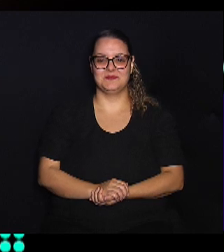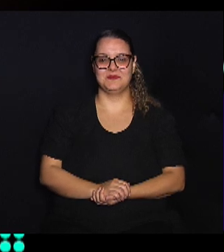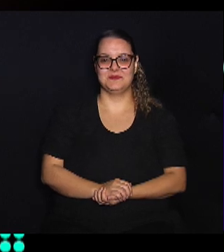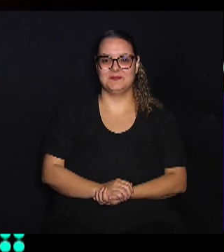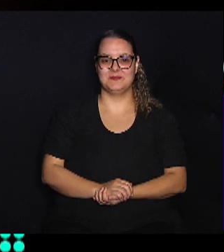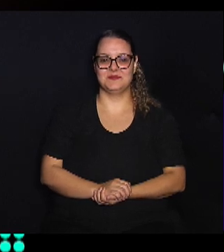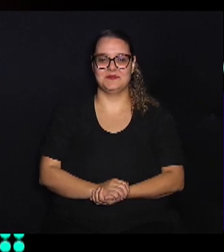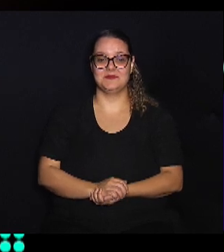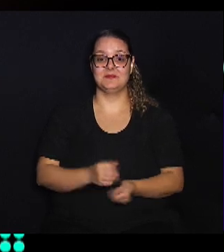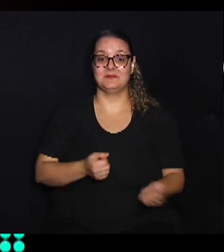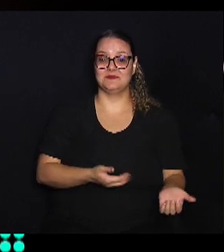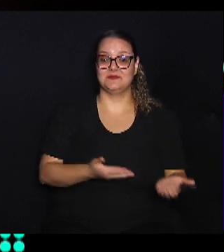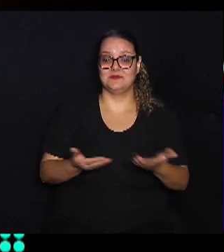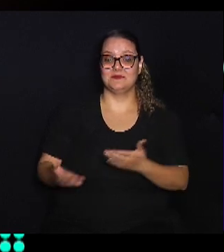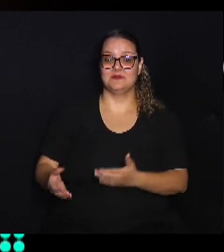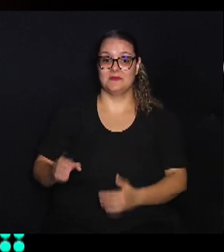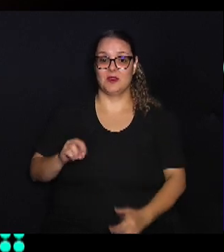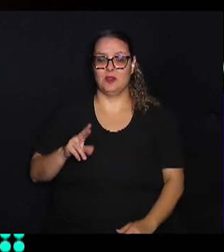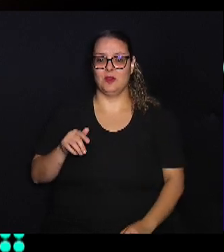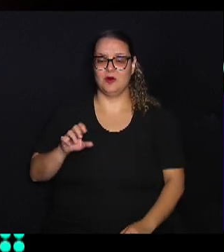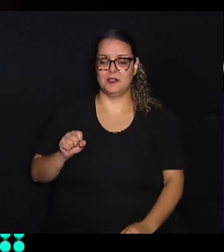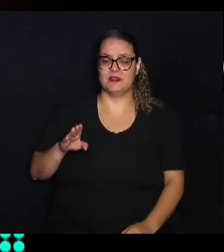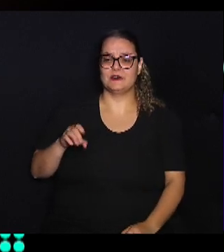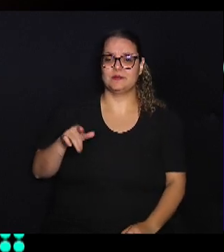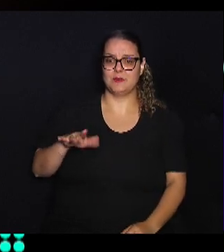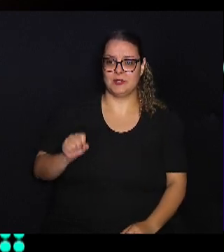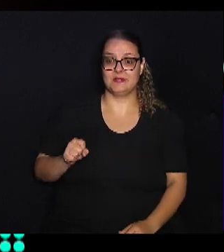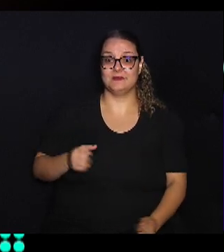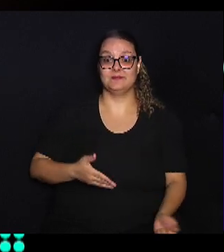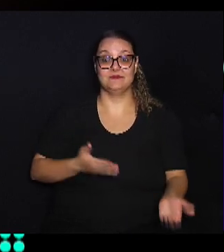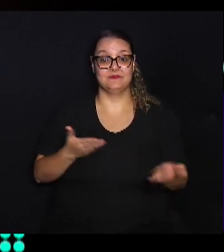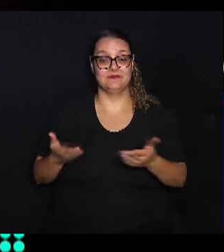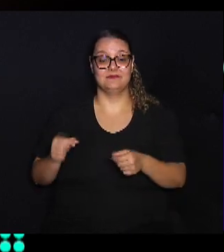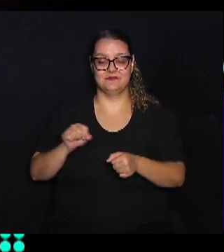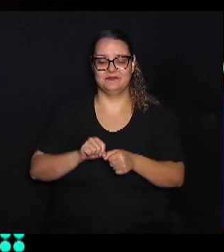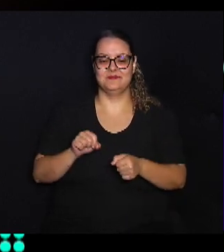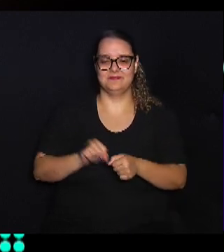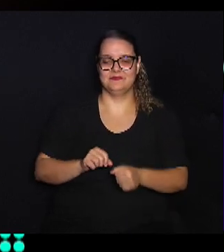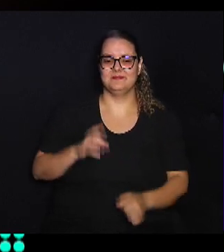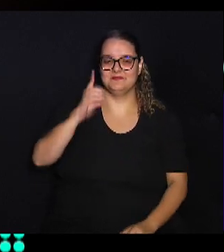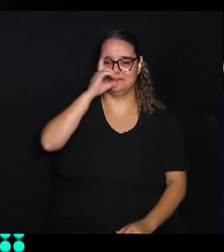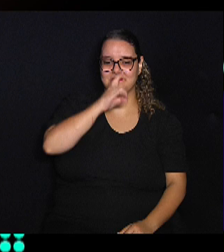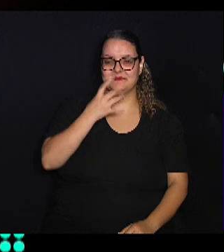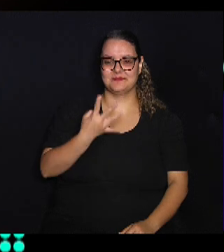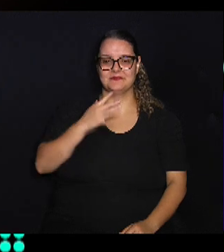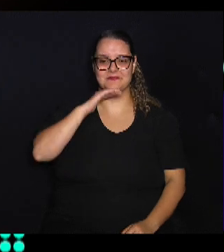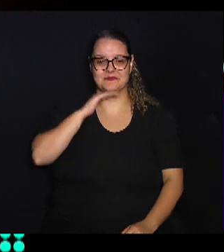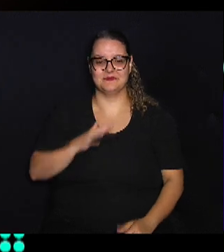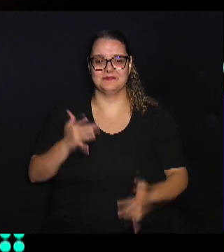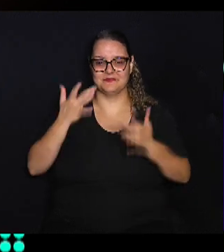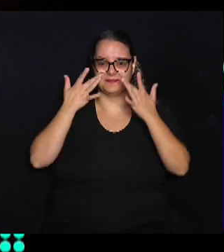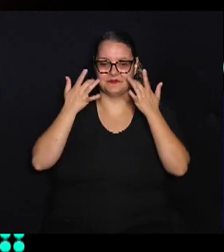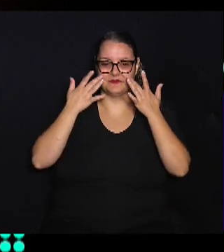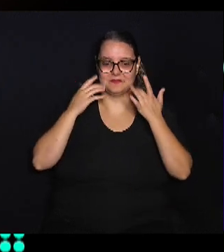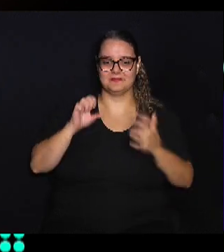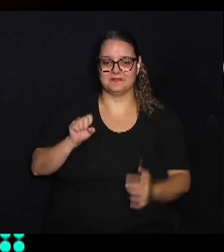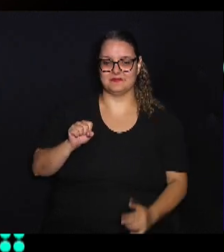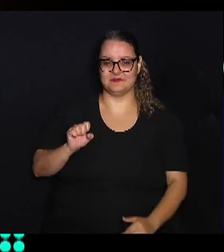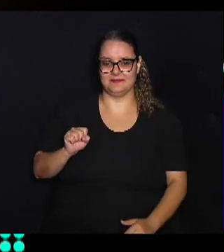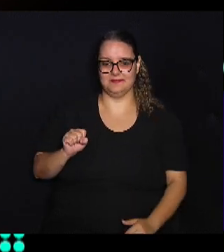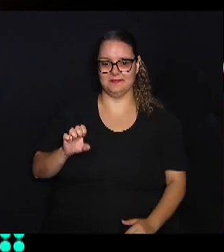O espetáculo Horas Bolas faz a apresentação neste domingo às 4 da tarde no Teatro Sesc